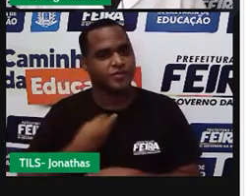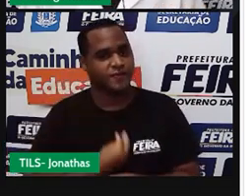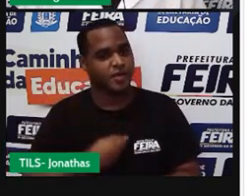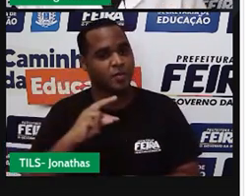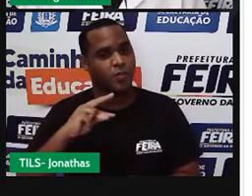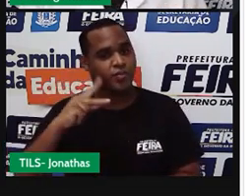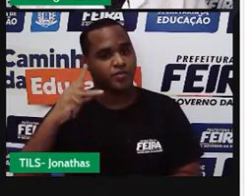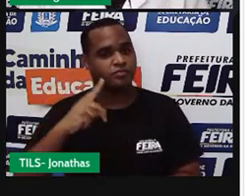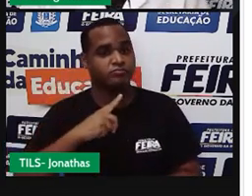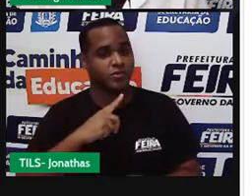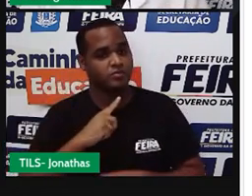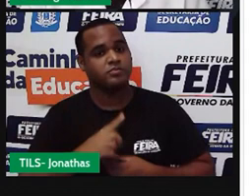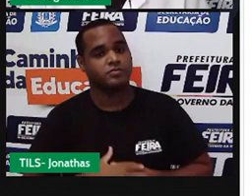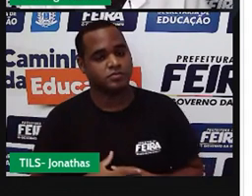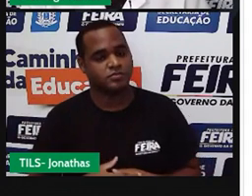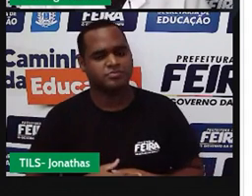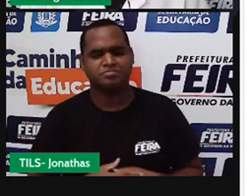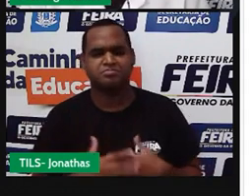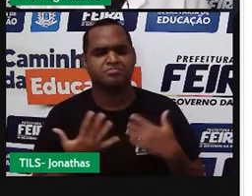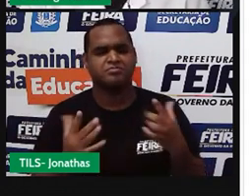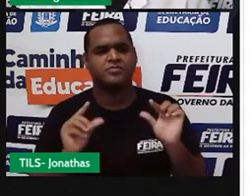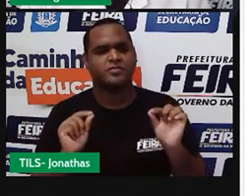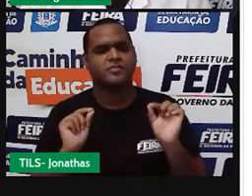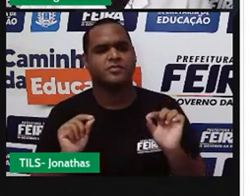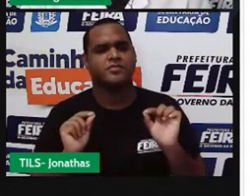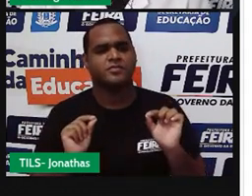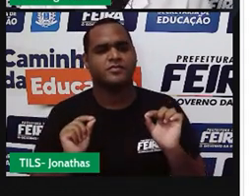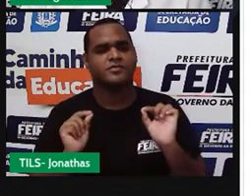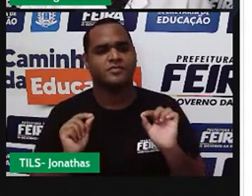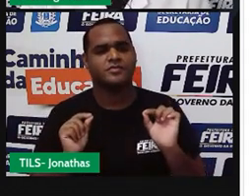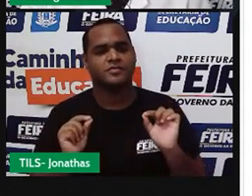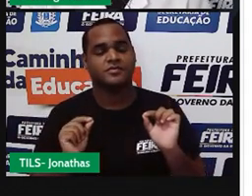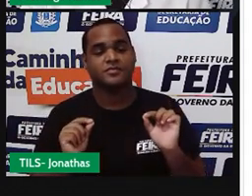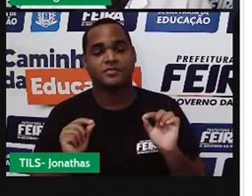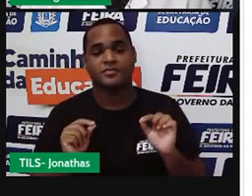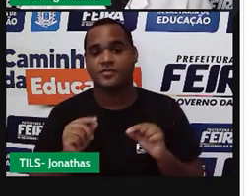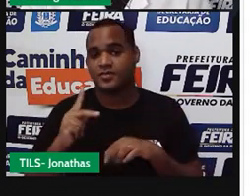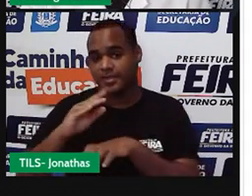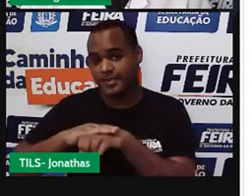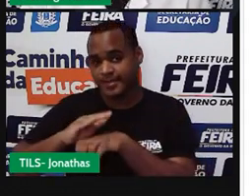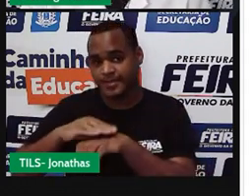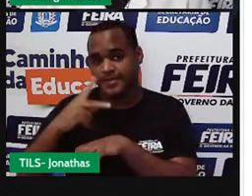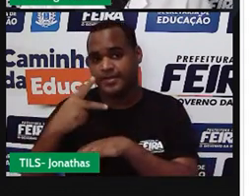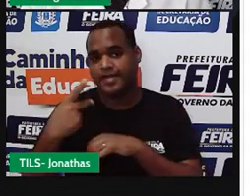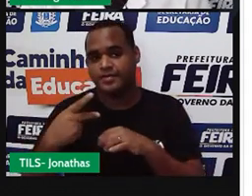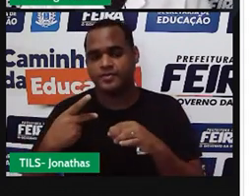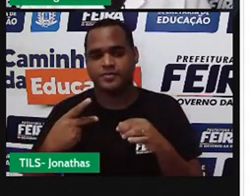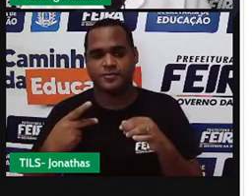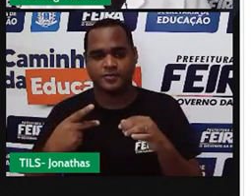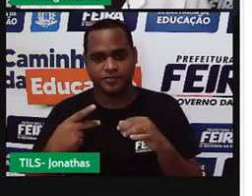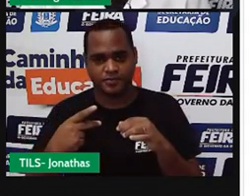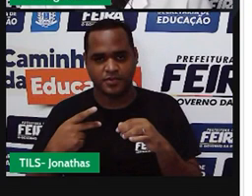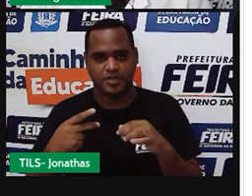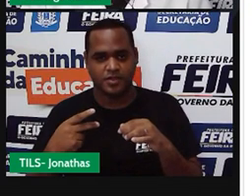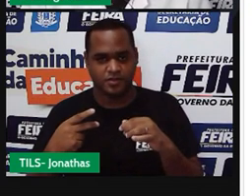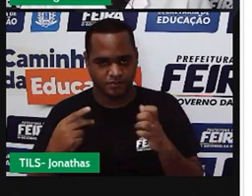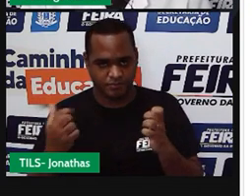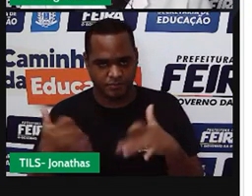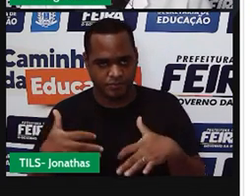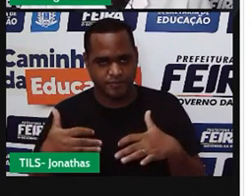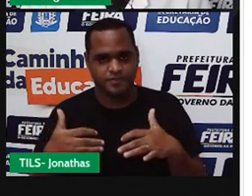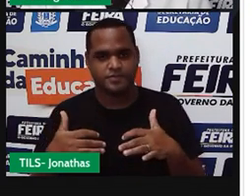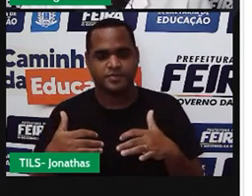desenhado por Meire que é que ele tá querendo dizer aqui ó é que esse comprimento aqui do quadrado diga el